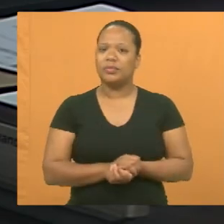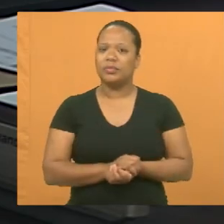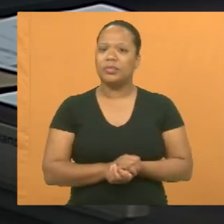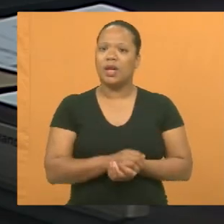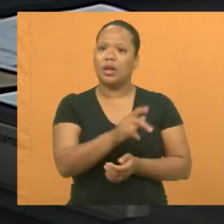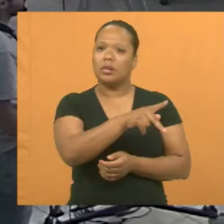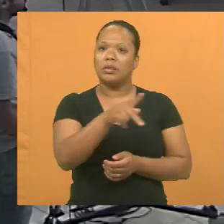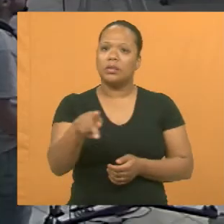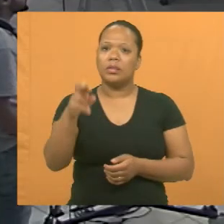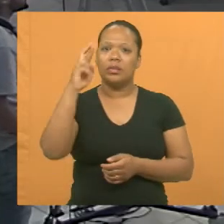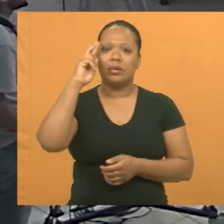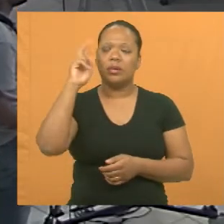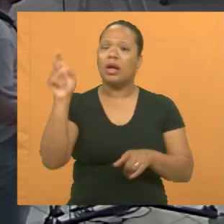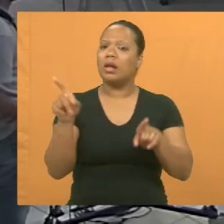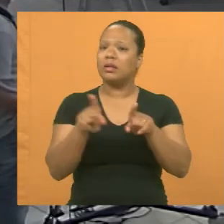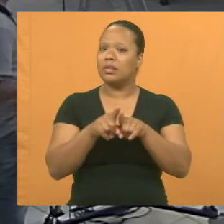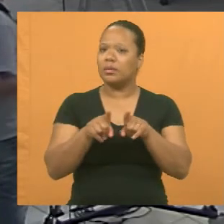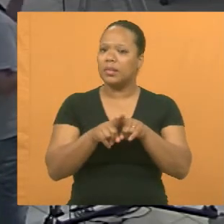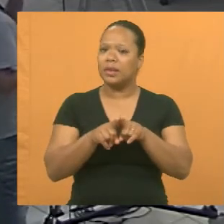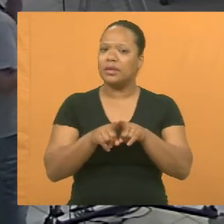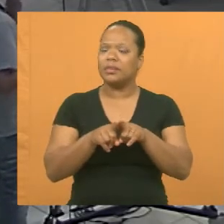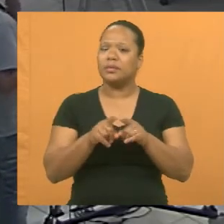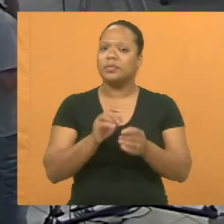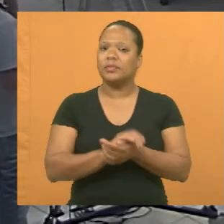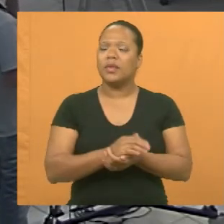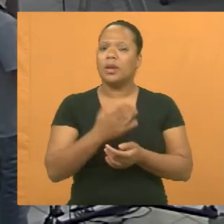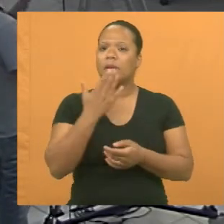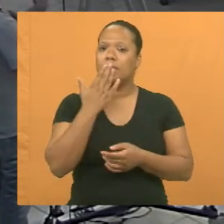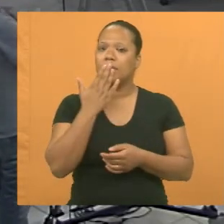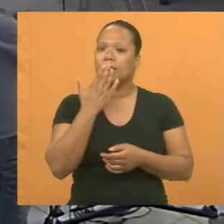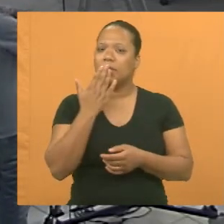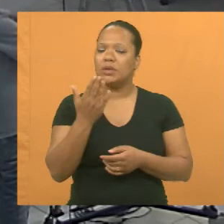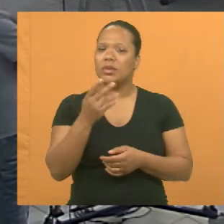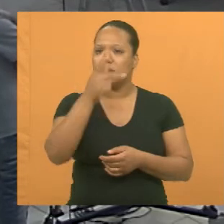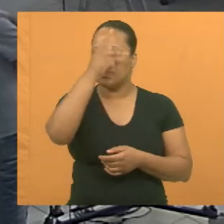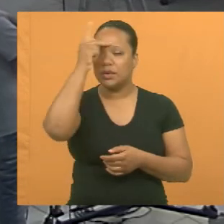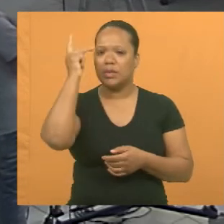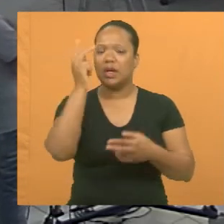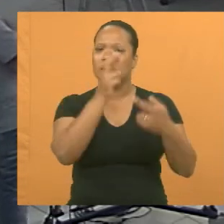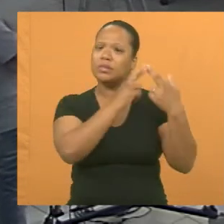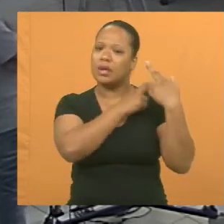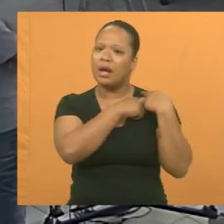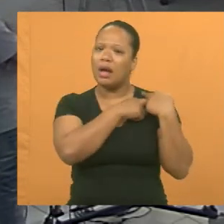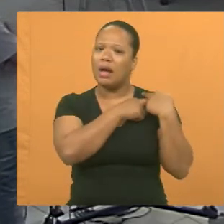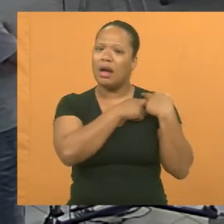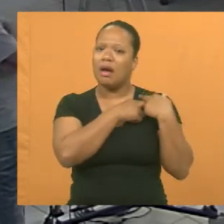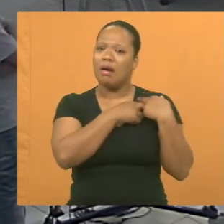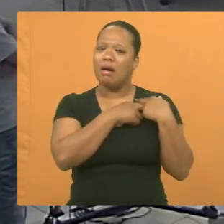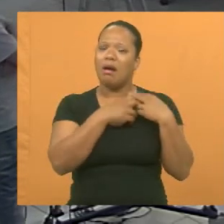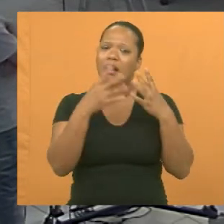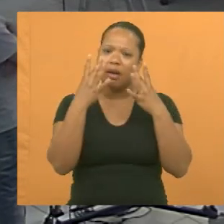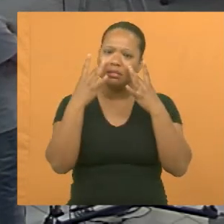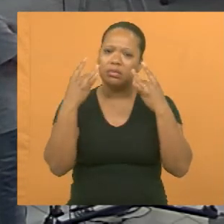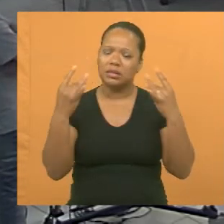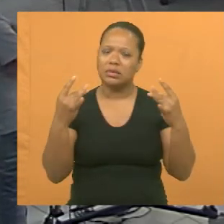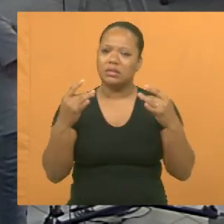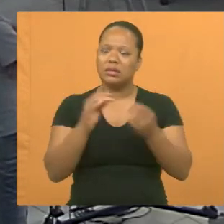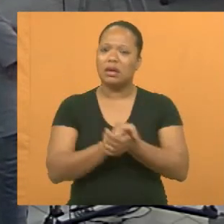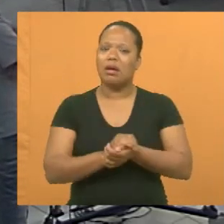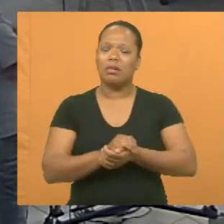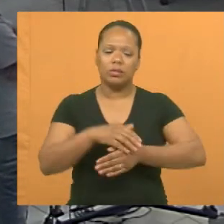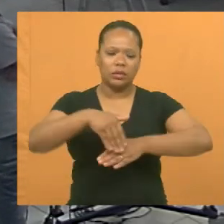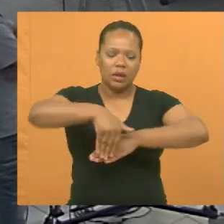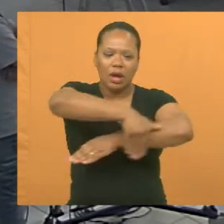Senhorita presidente, eu também queria contribuir, né, e pedir para que o órgão responsável desse um pouquinho mais de atenção a respeito das bocas de